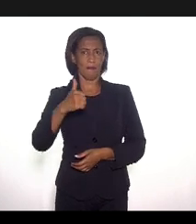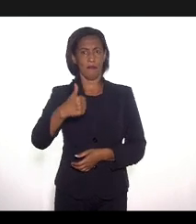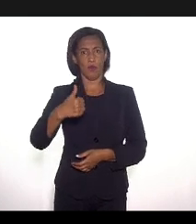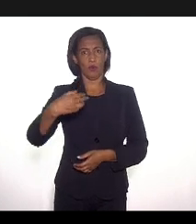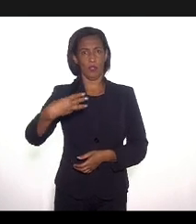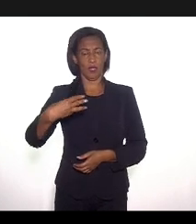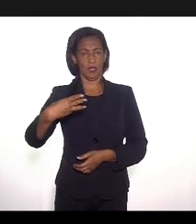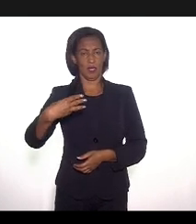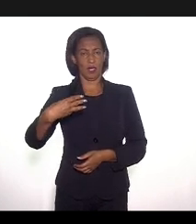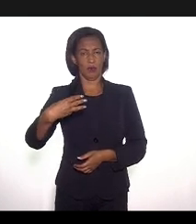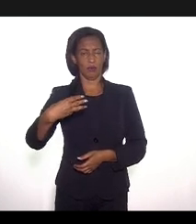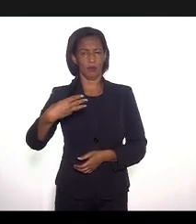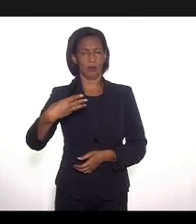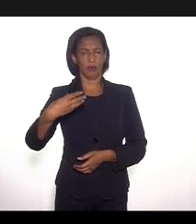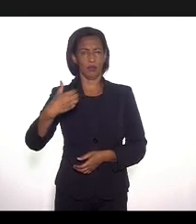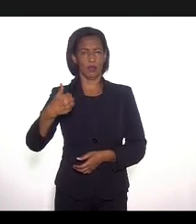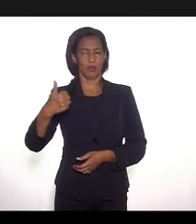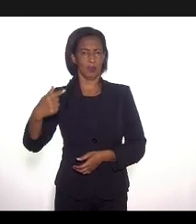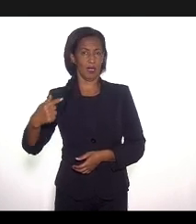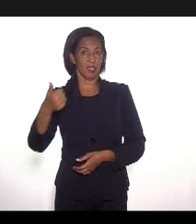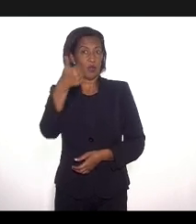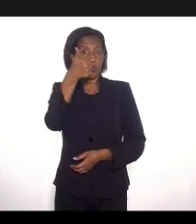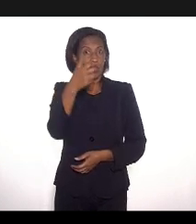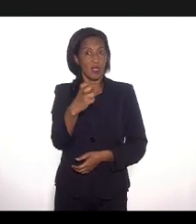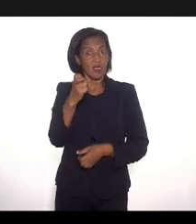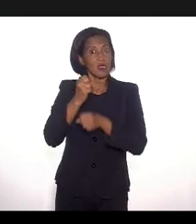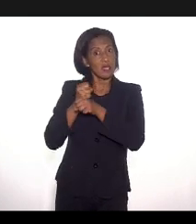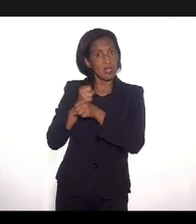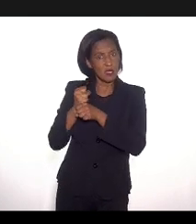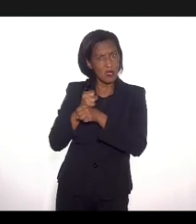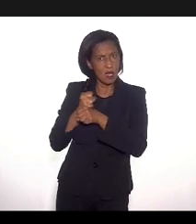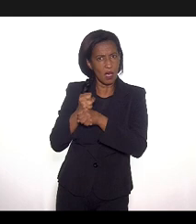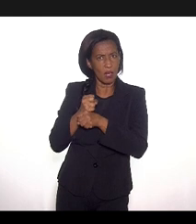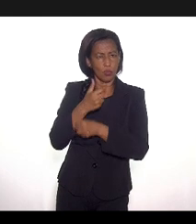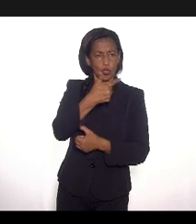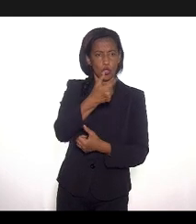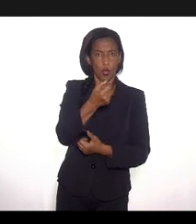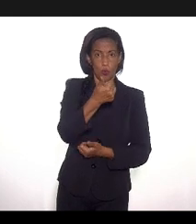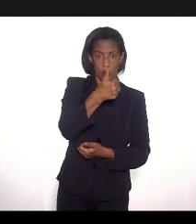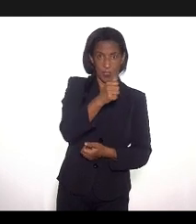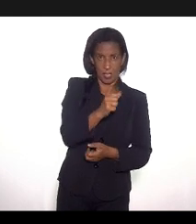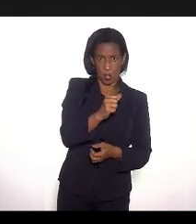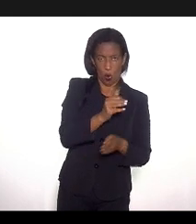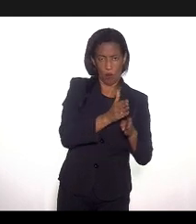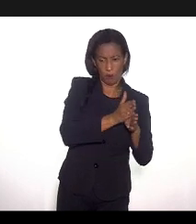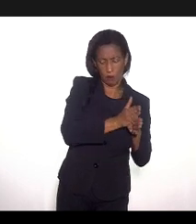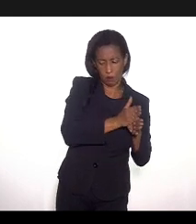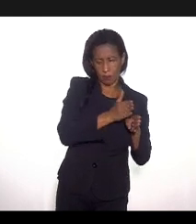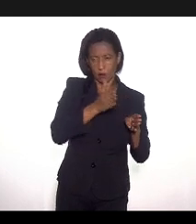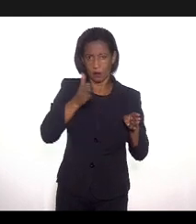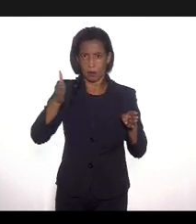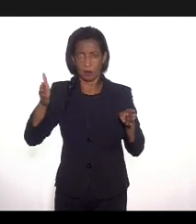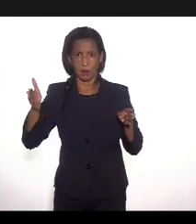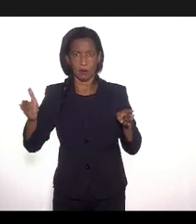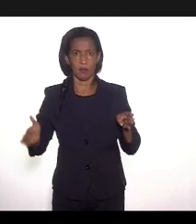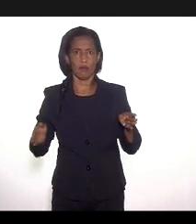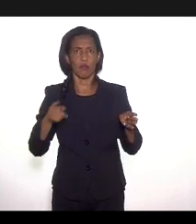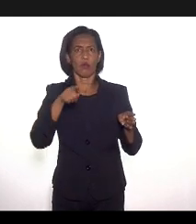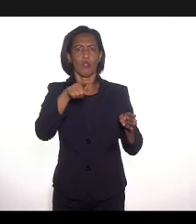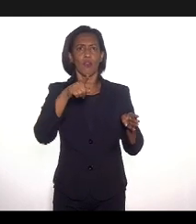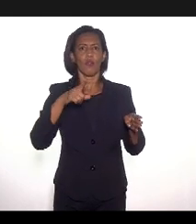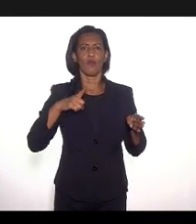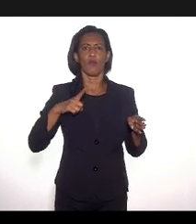1637 de 19. Então, 15 anos a partir de 19, você iria